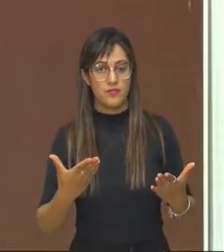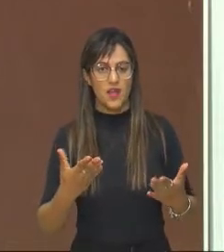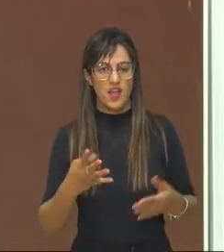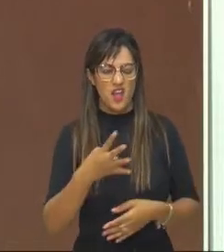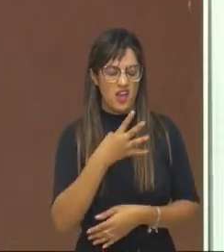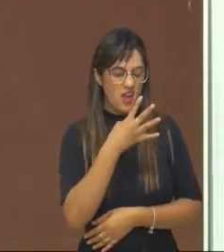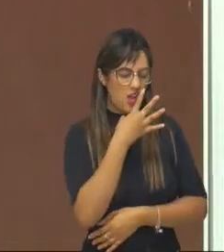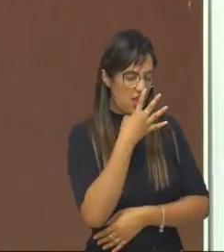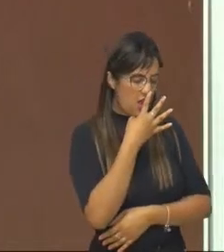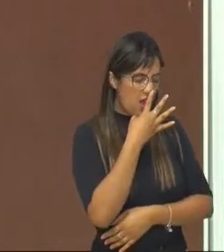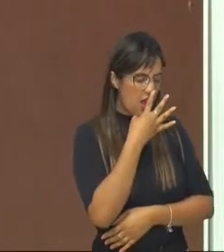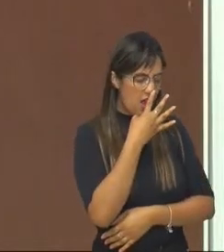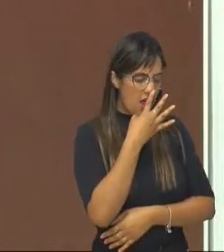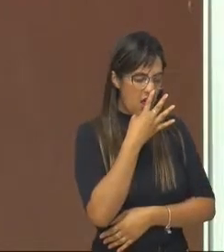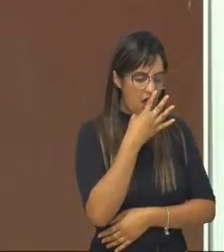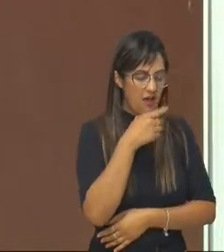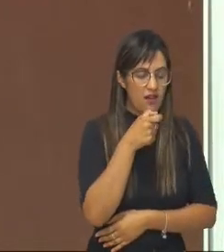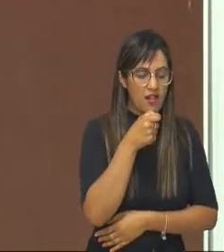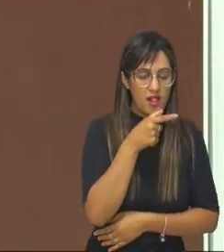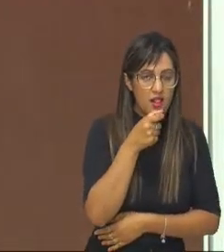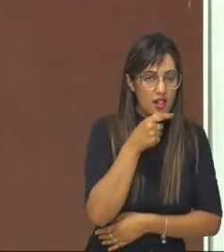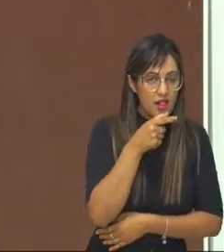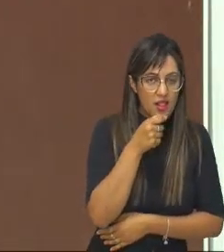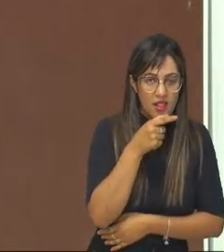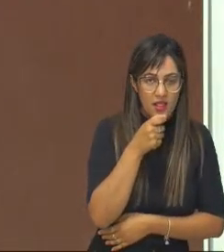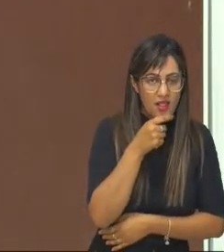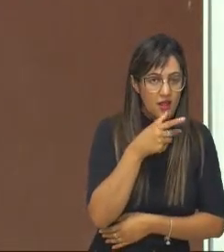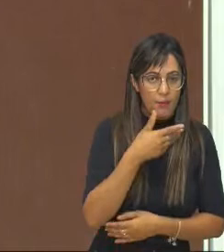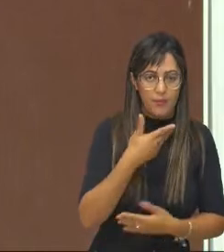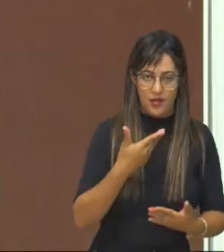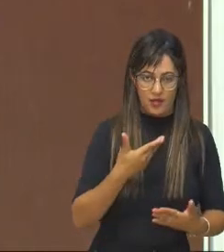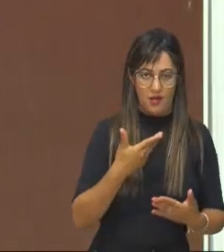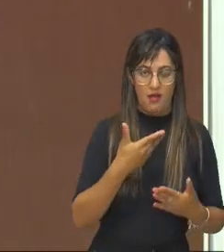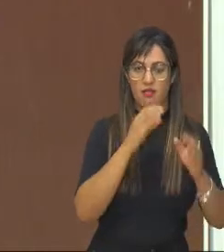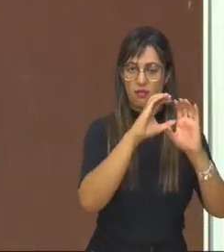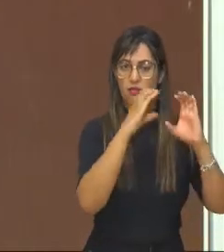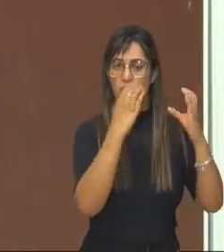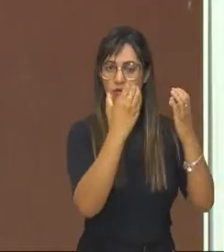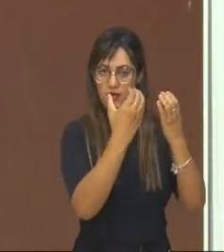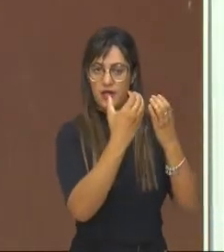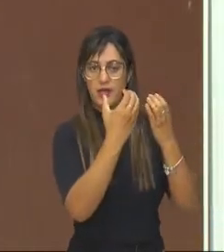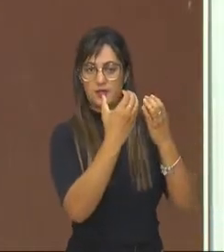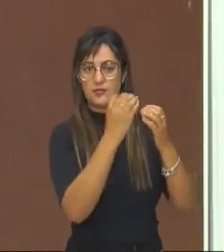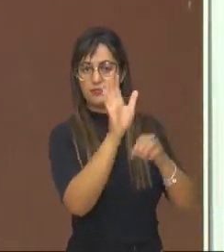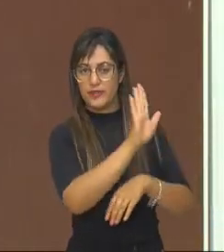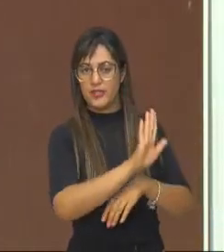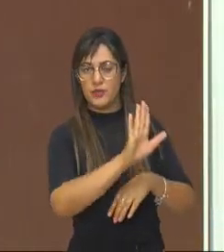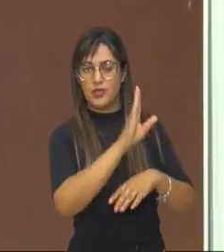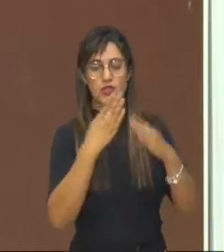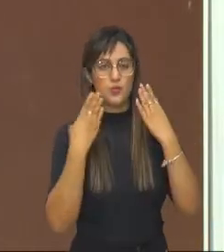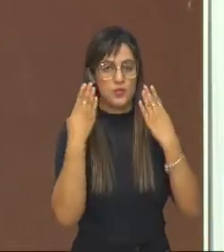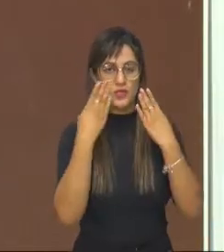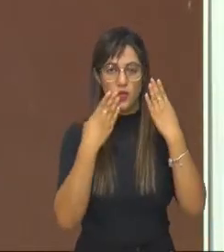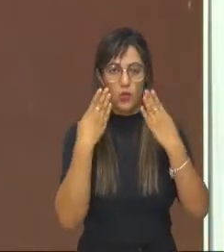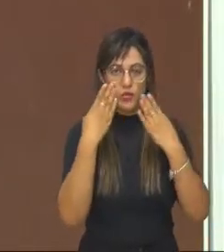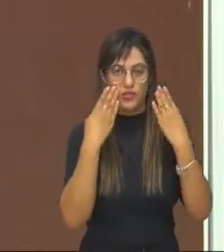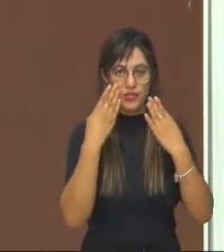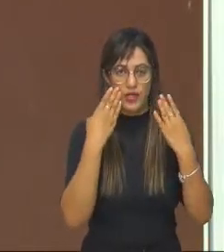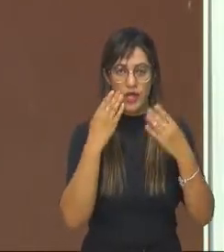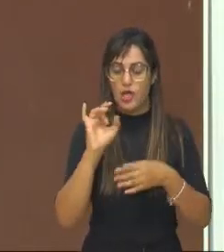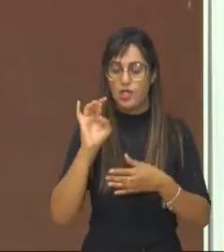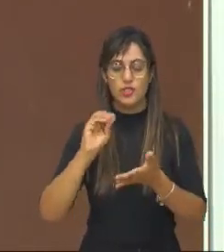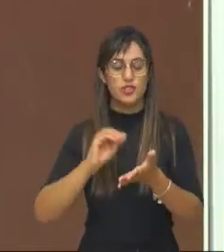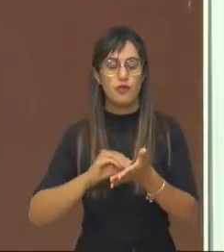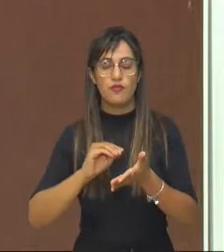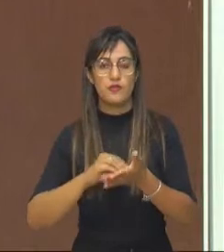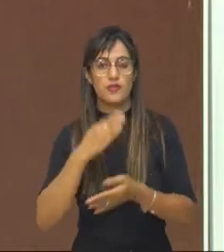que eu ouvisse aquela piadinha no Congresso Nacional, né, de Psicologia, por um colega psicólogo, que só falta as prostitutas agora, como também se fosse um